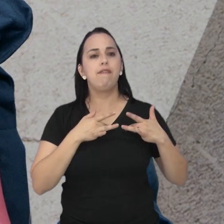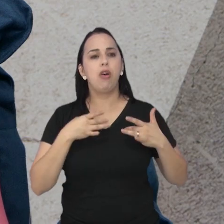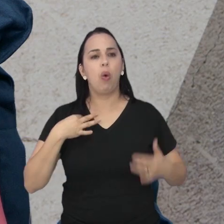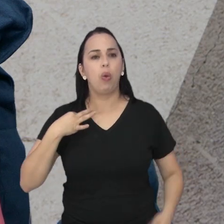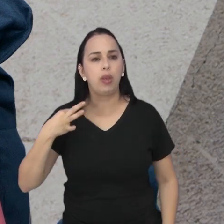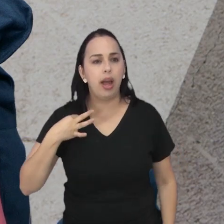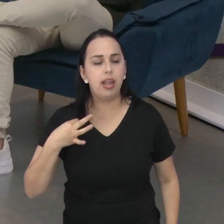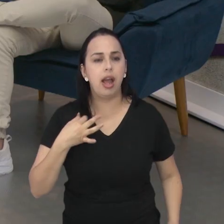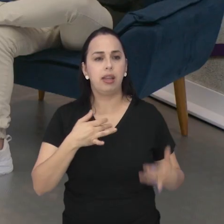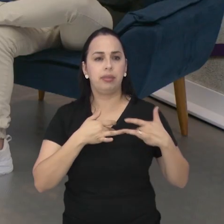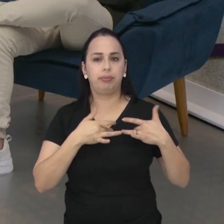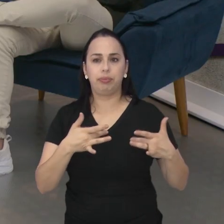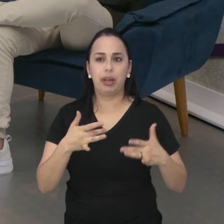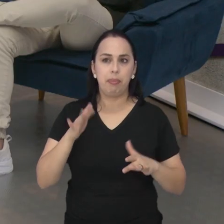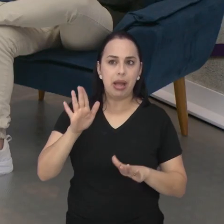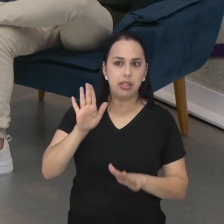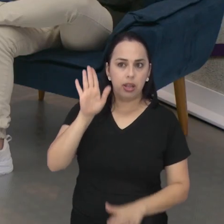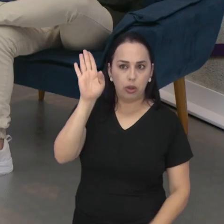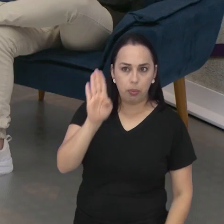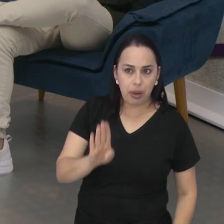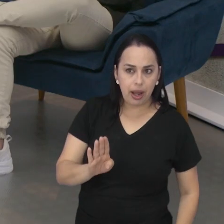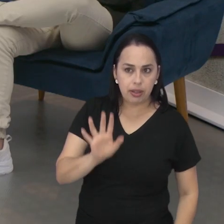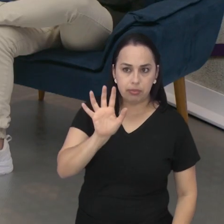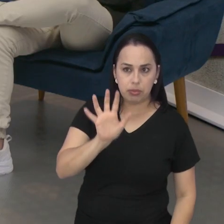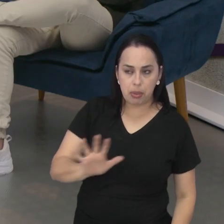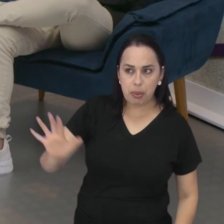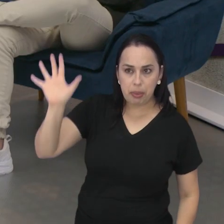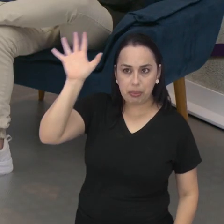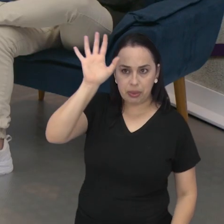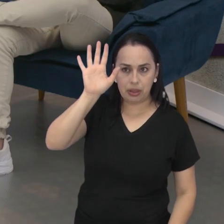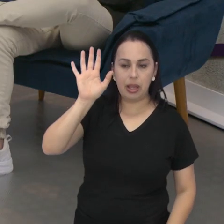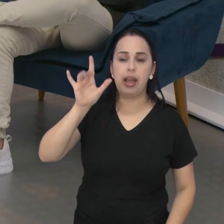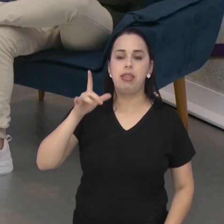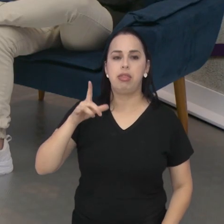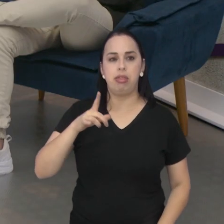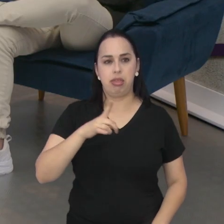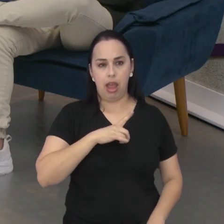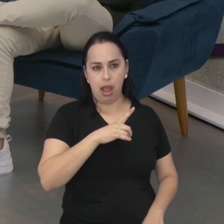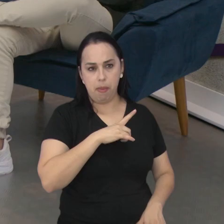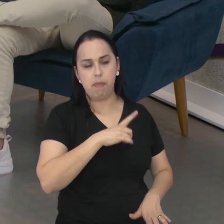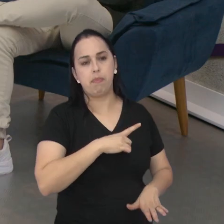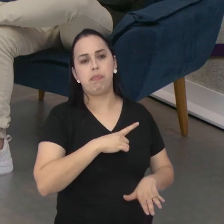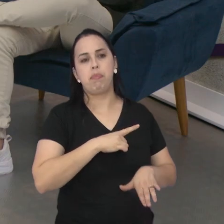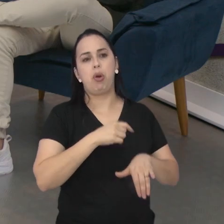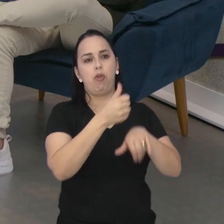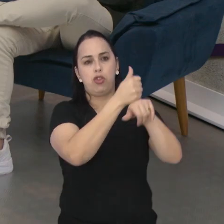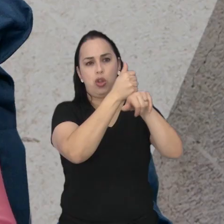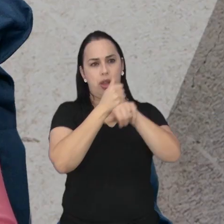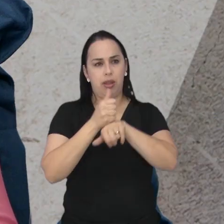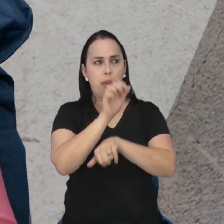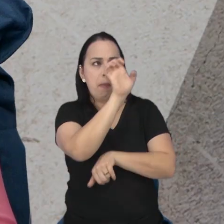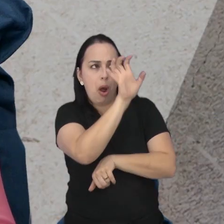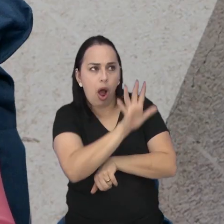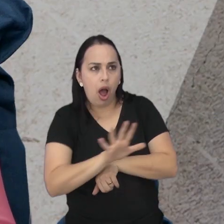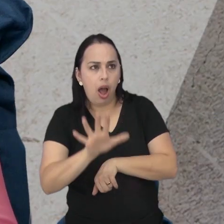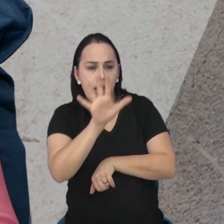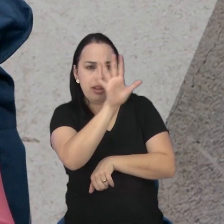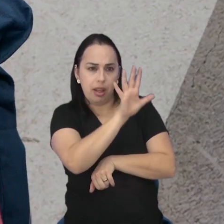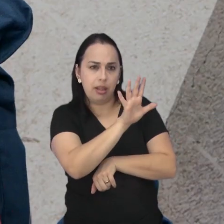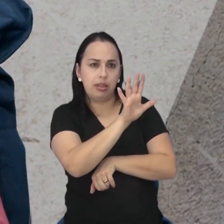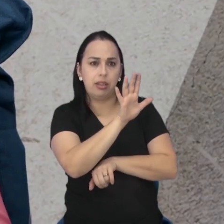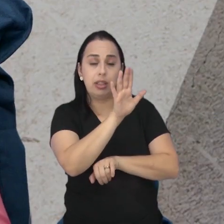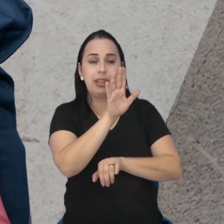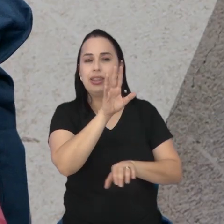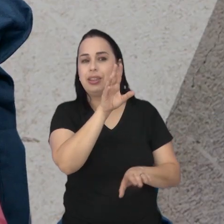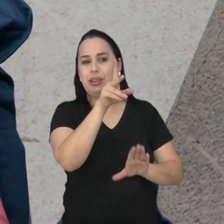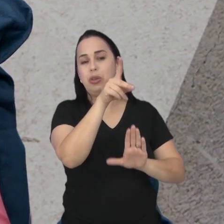E é em todo o Brasil, é isso? Todo o território nacional. Existem profissionais, né, dentro desse projeto,